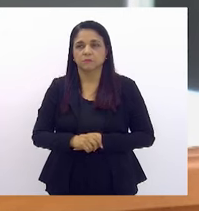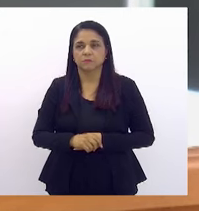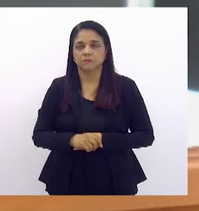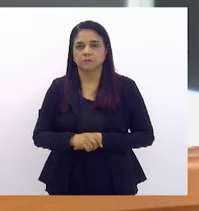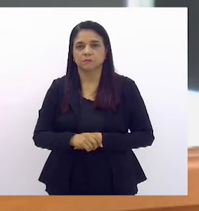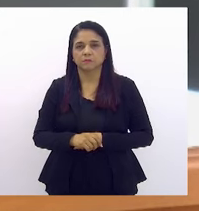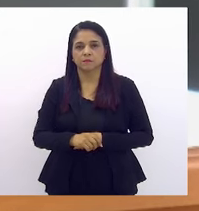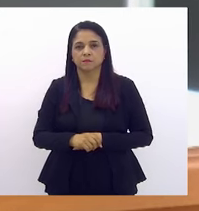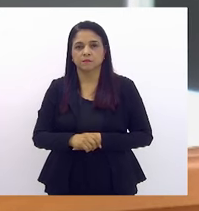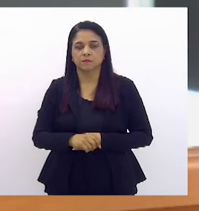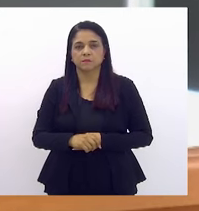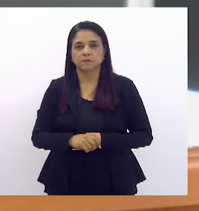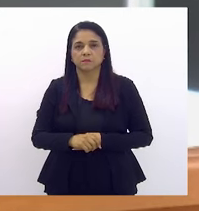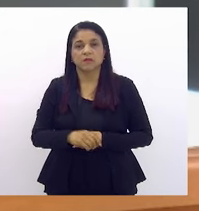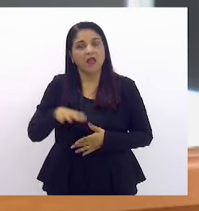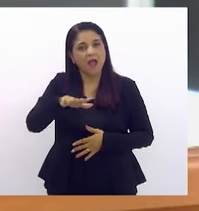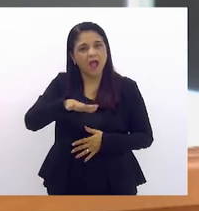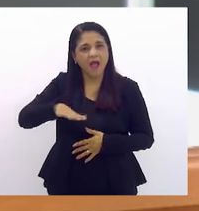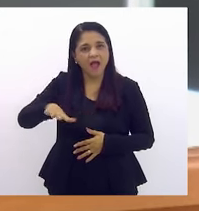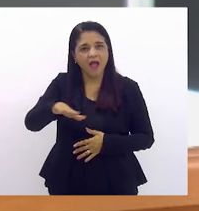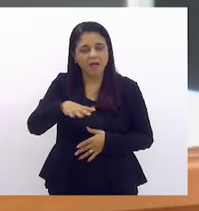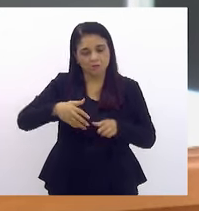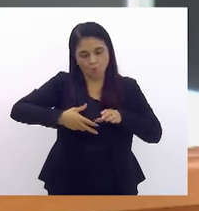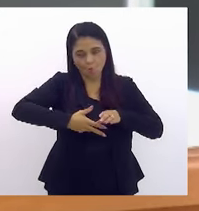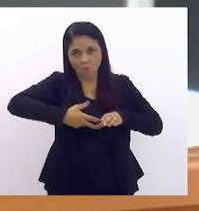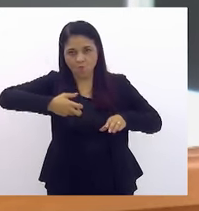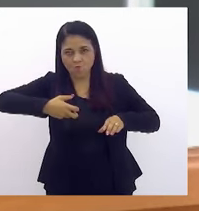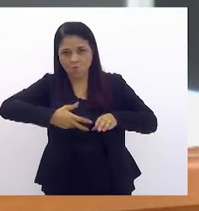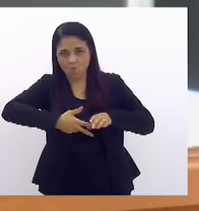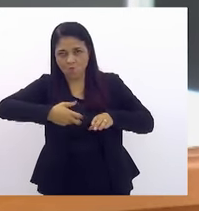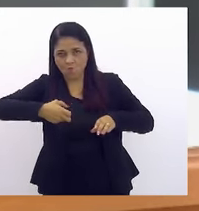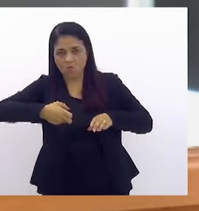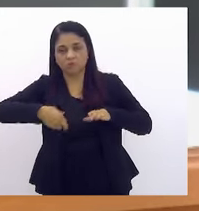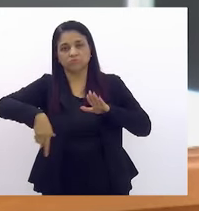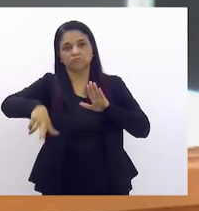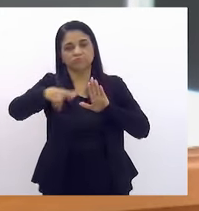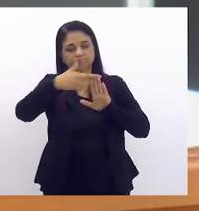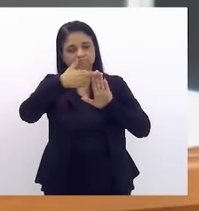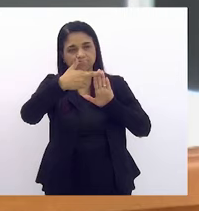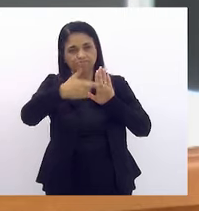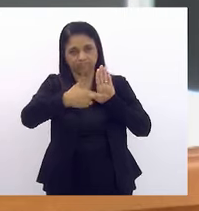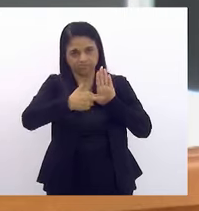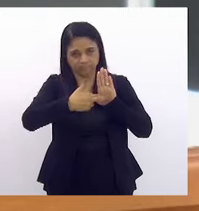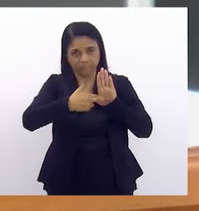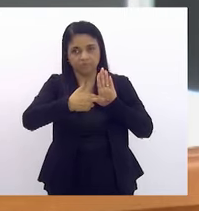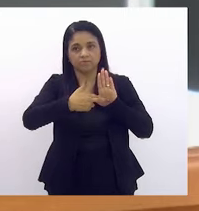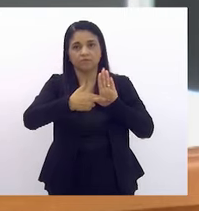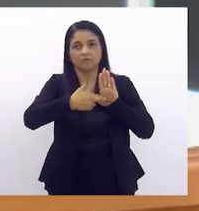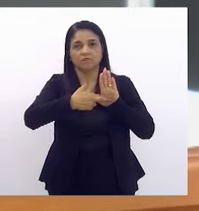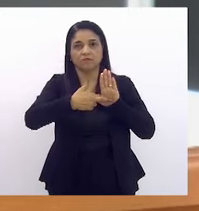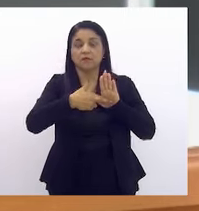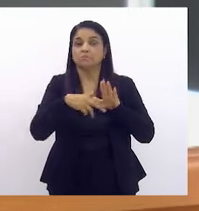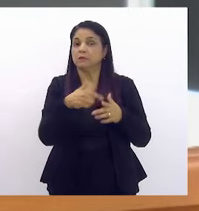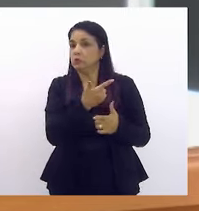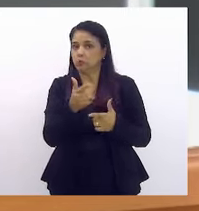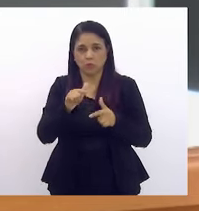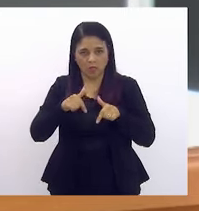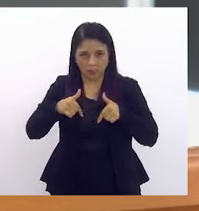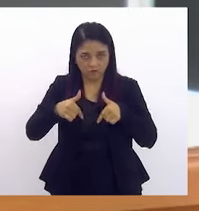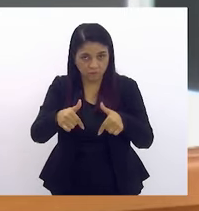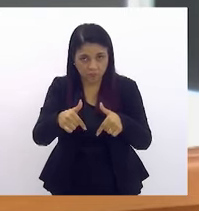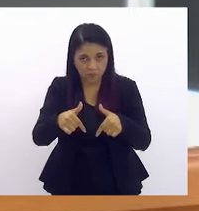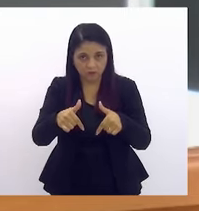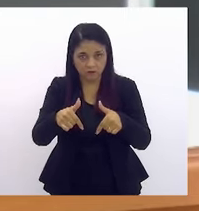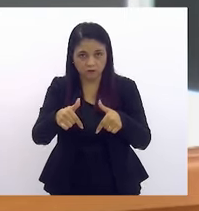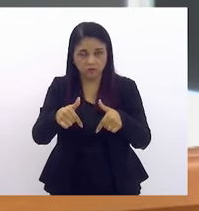Com relação às áreas de extração, com situação de irregularidade, mas que não estão em atividade